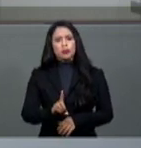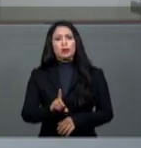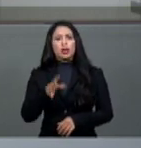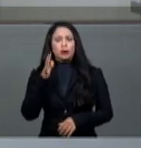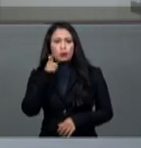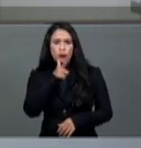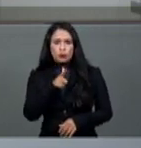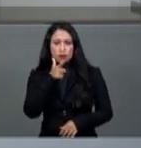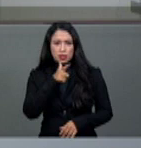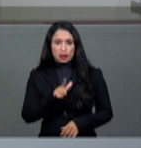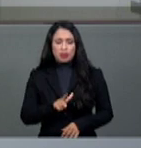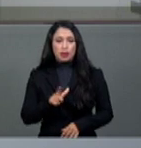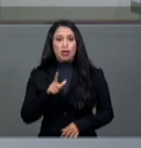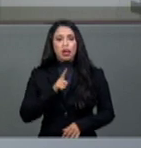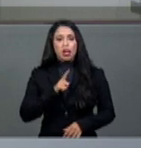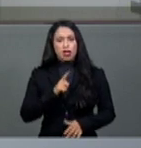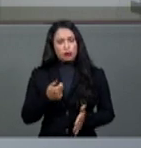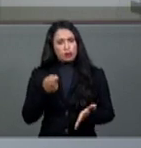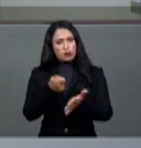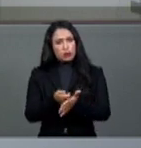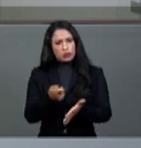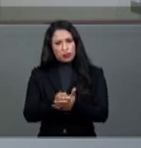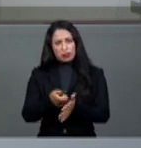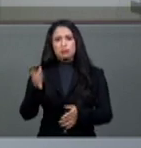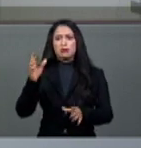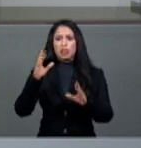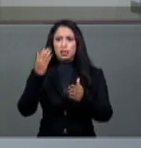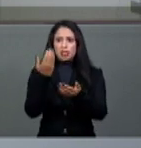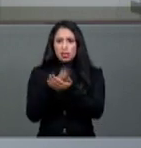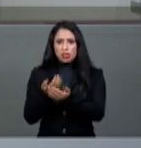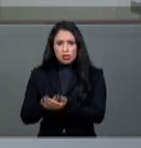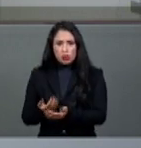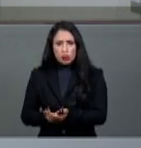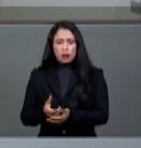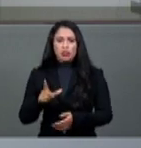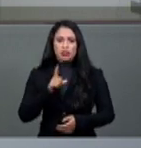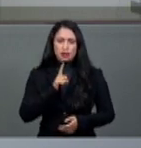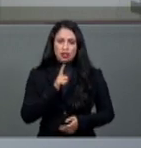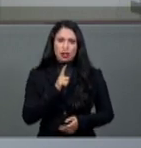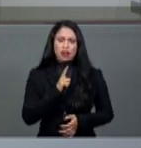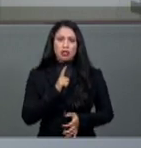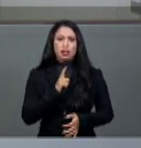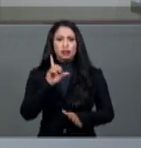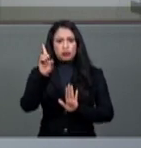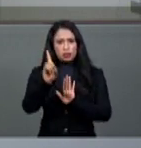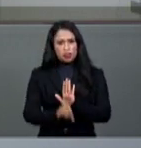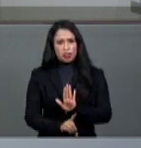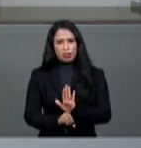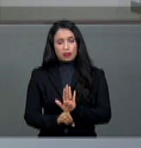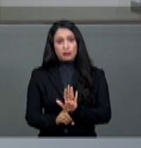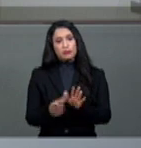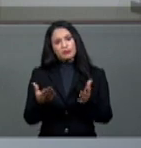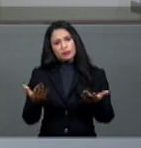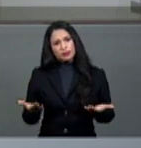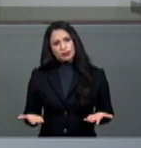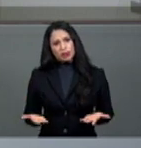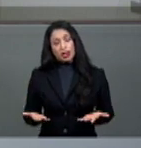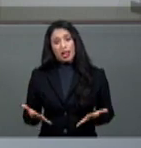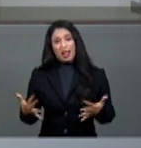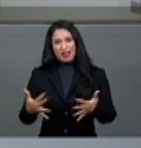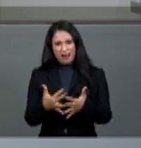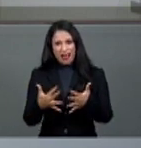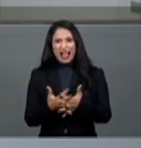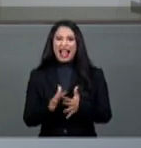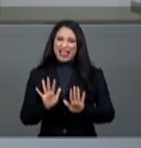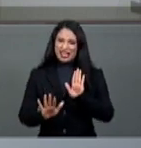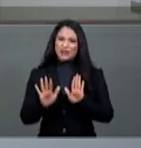toda a escola brasileira se tem notícia dos direitos das pessoas em barato também faz parte na Luiza Vamos combinar que uma vez